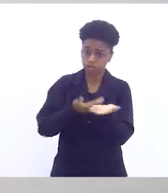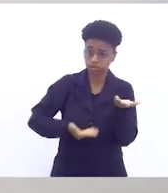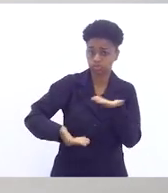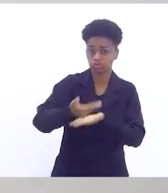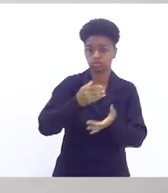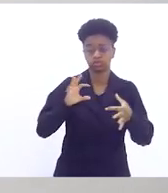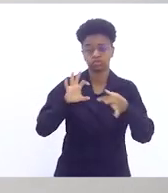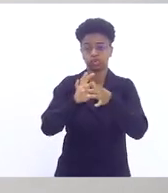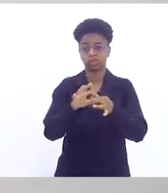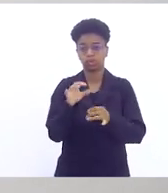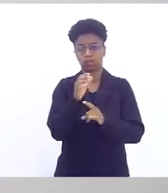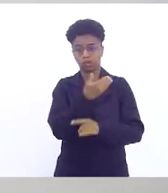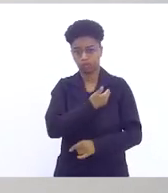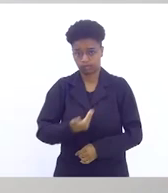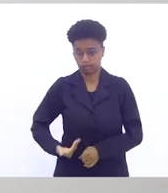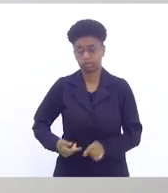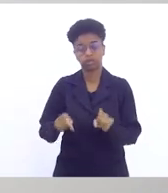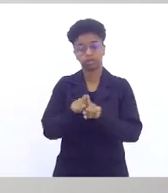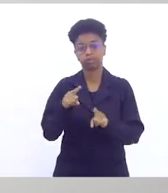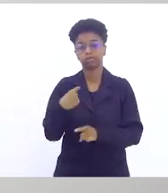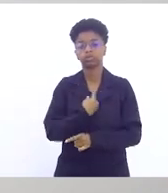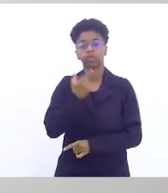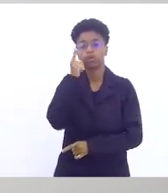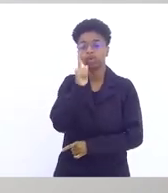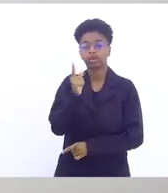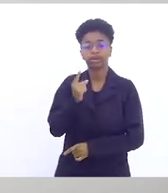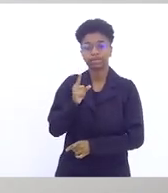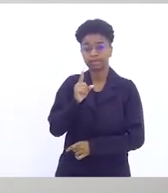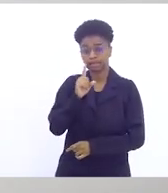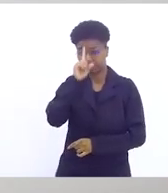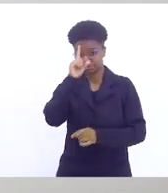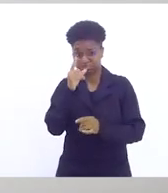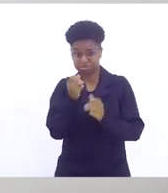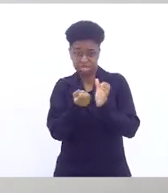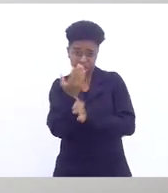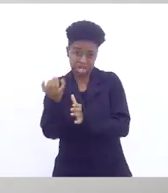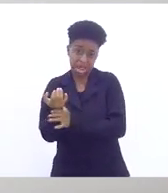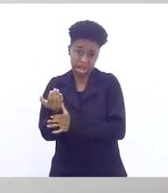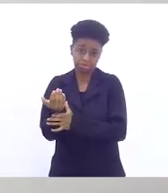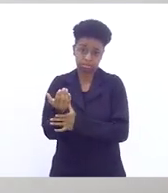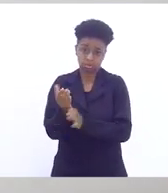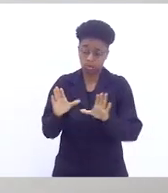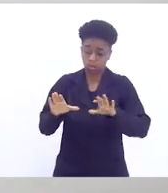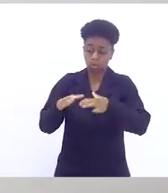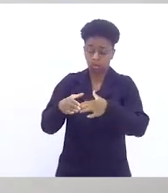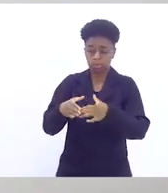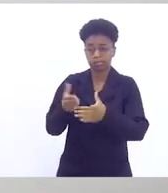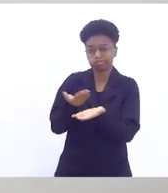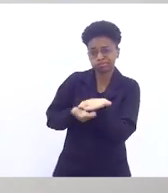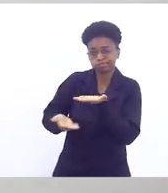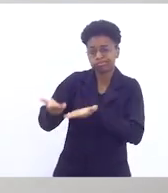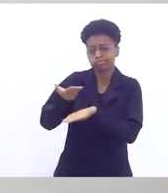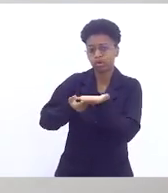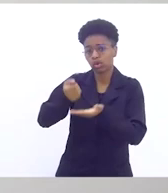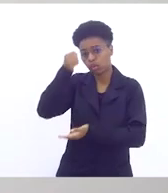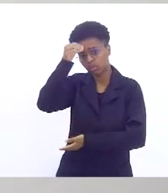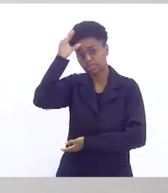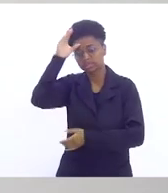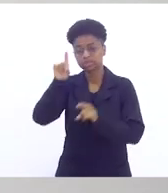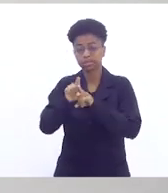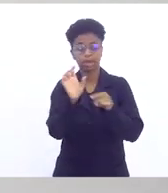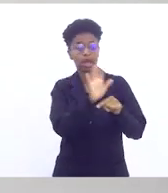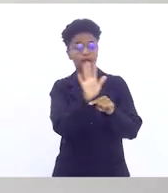o governo né para que a gente possa criar um cinturão vamos dizer assim de saberes e conhecimento e o